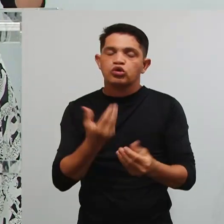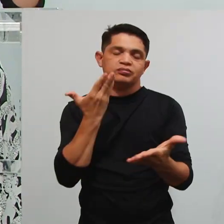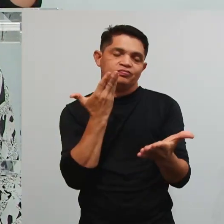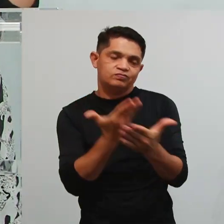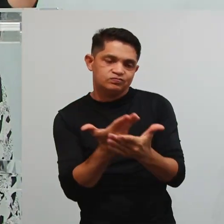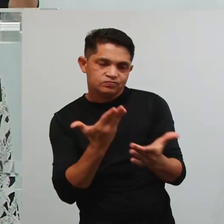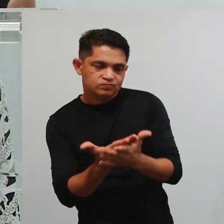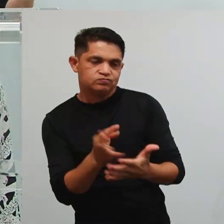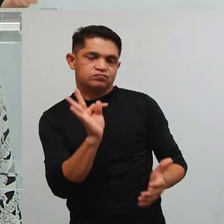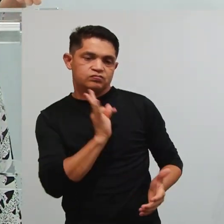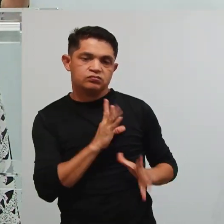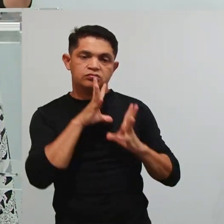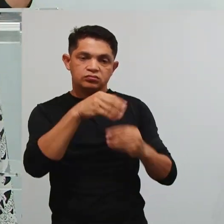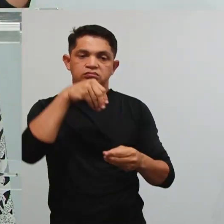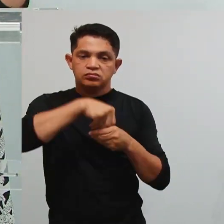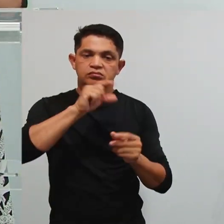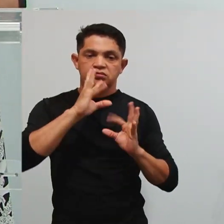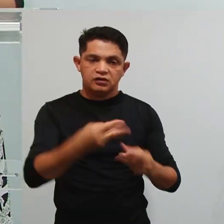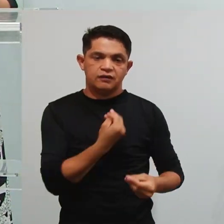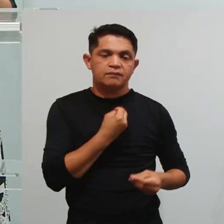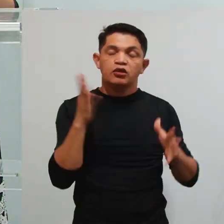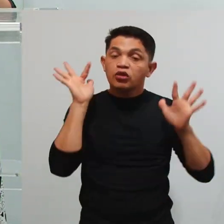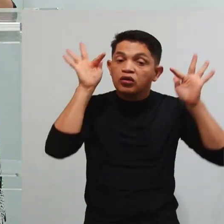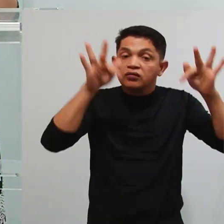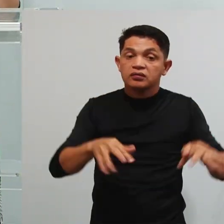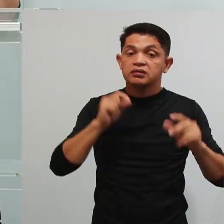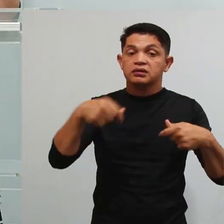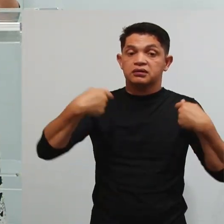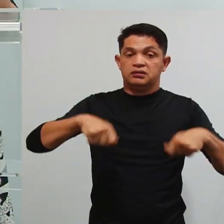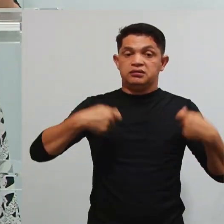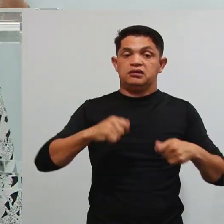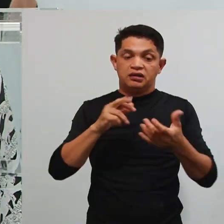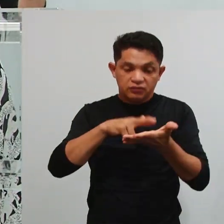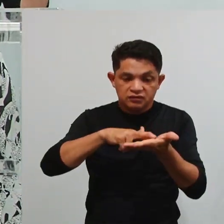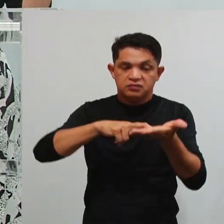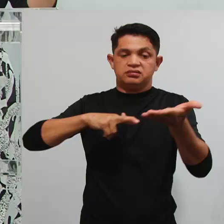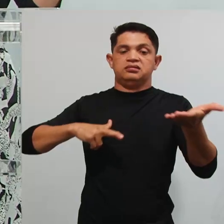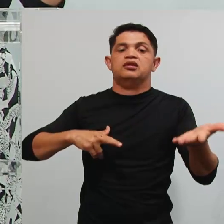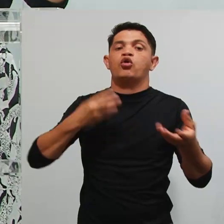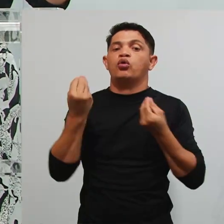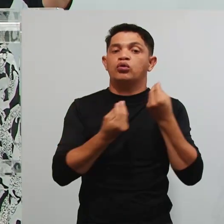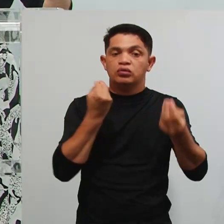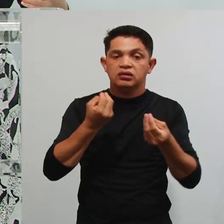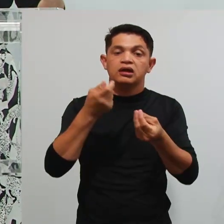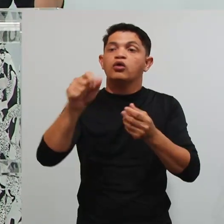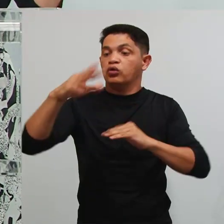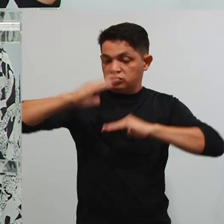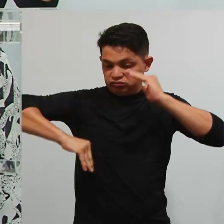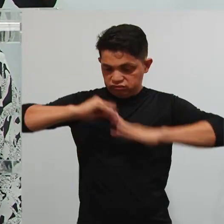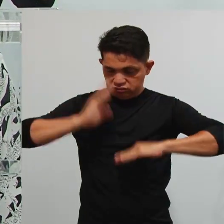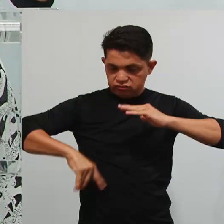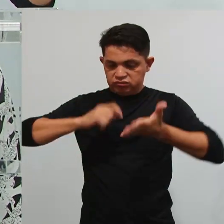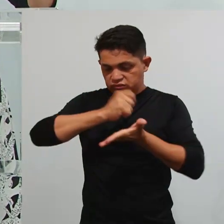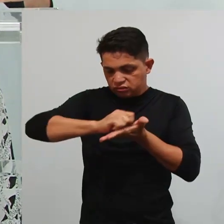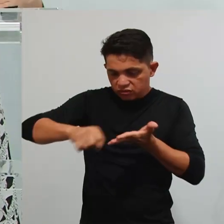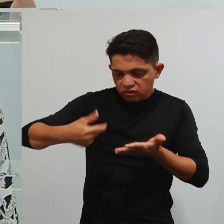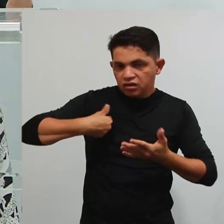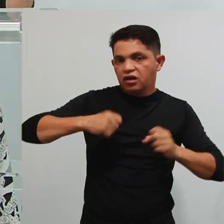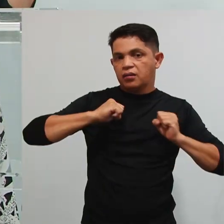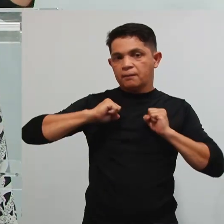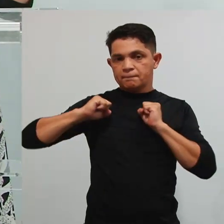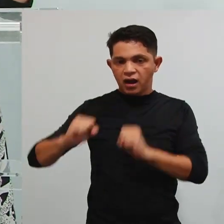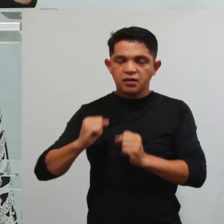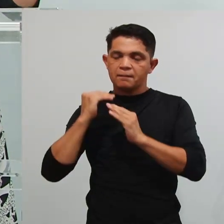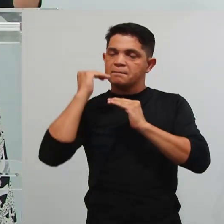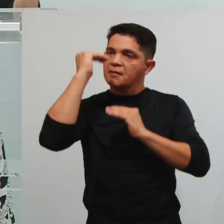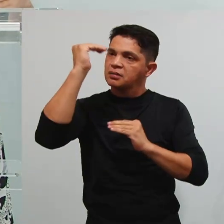extensão ou de ensino, e no final você tem que fazer um relatório onde você vai descrever o passo a